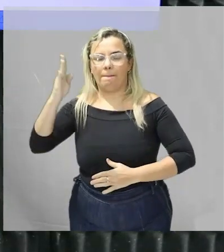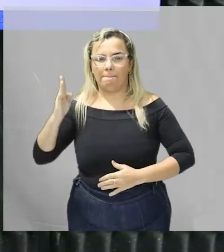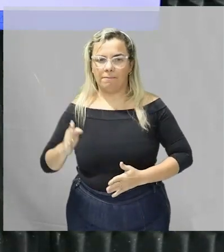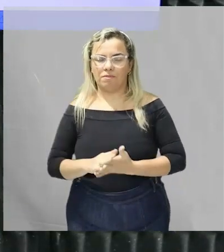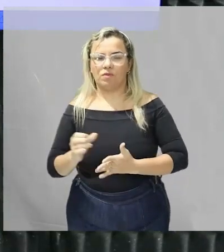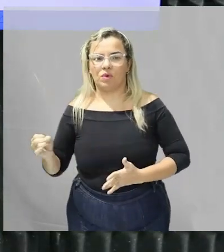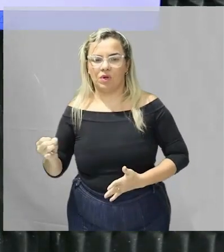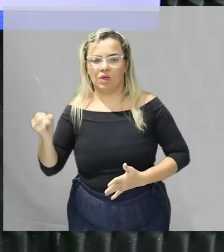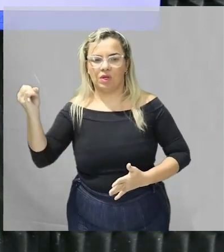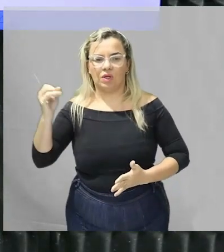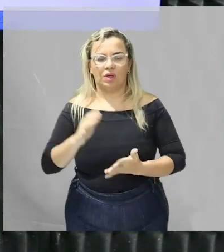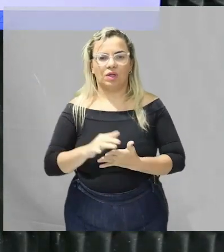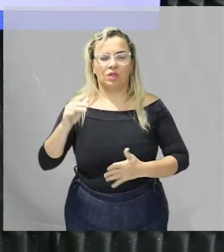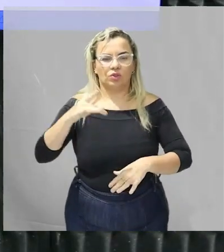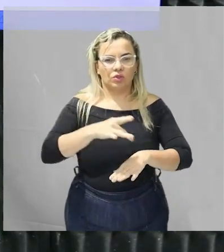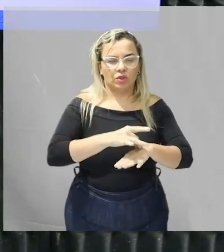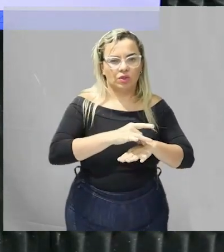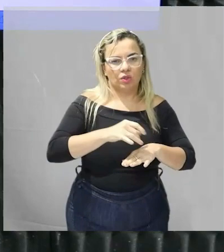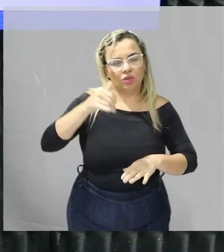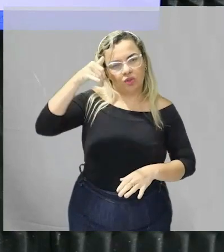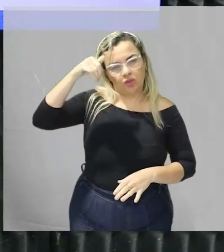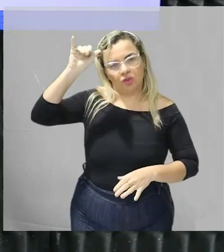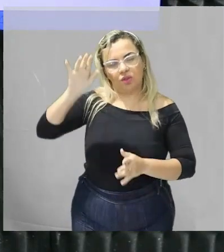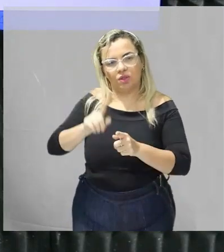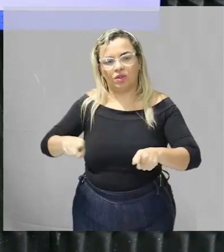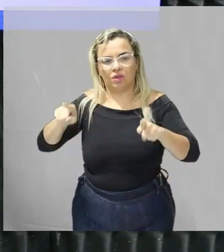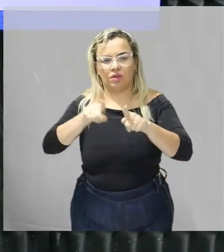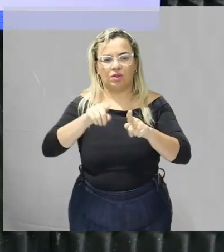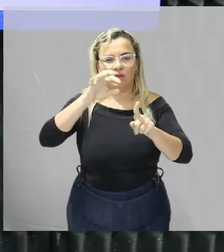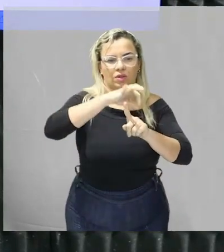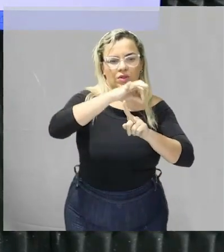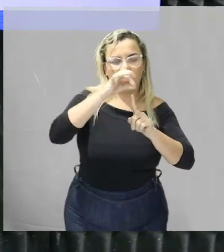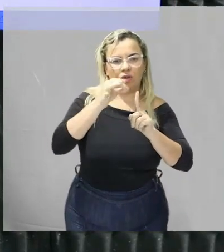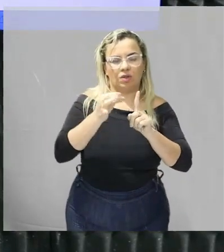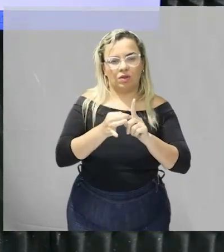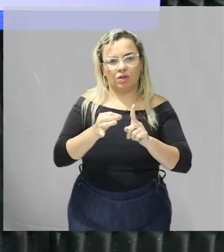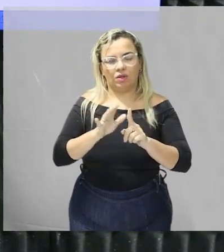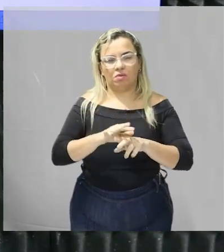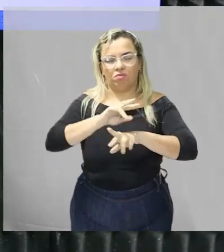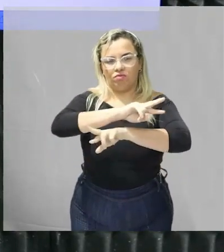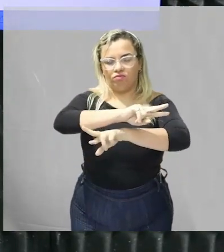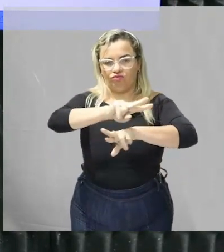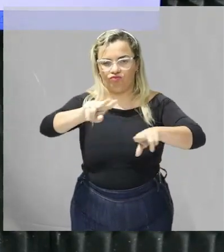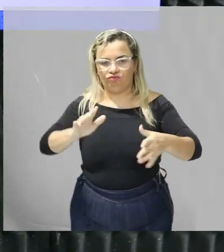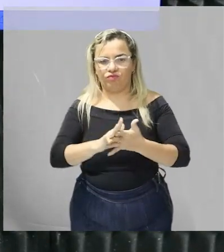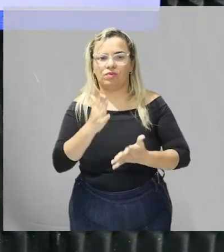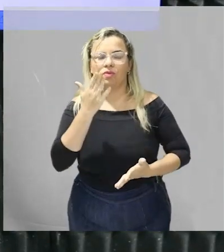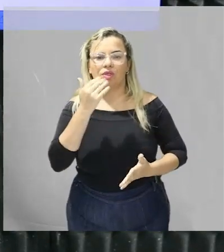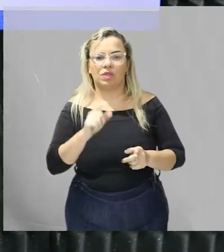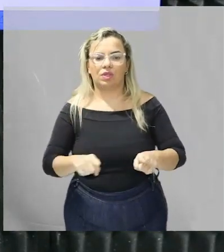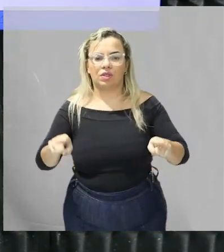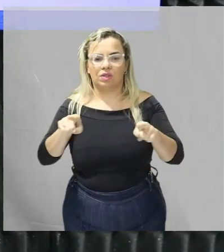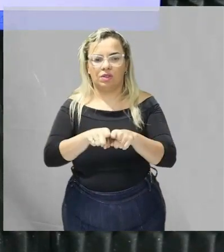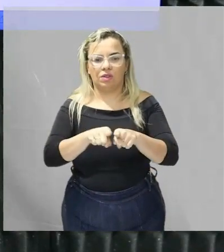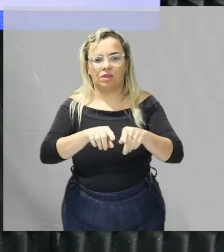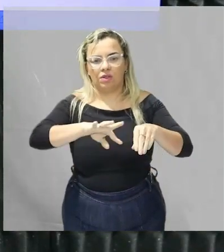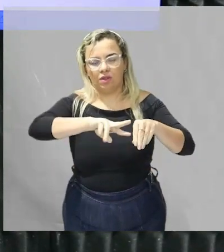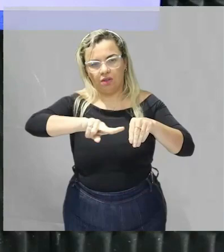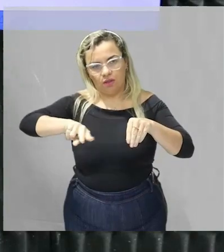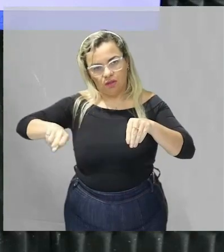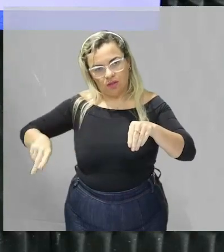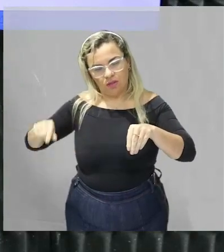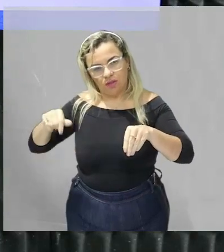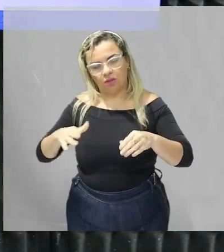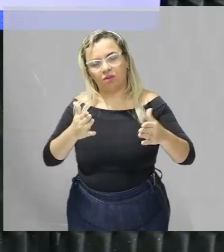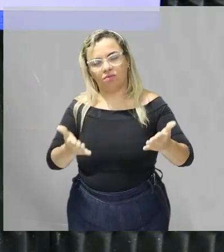de carne bovina, na produção de soja, não apenas de soja, mas de variados alimentos e também de minério. E aqui ele está deixando muito claro,